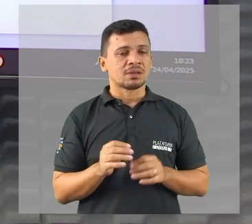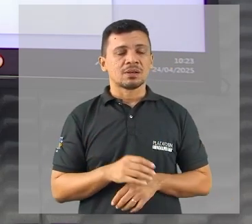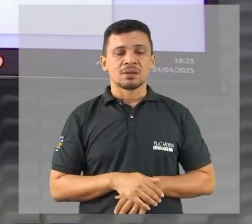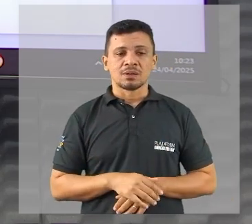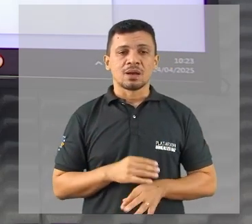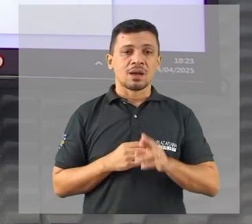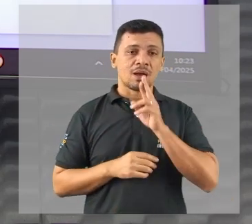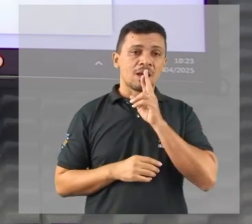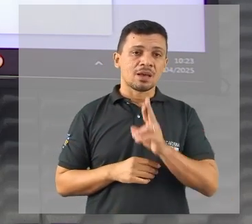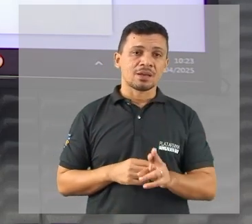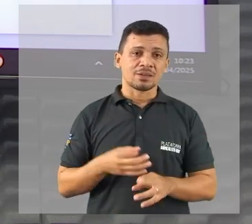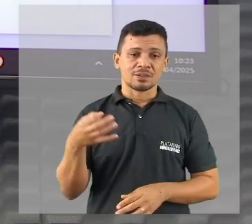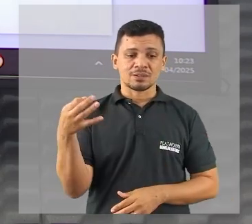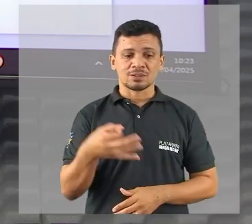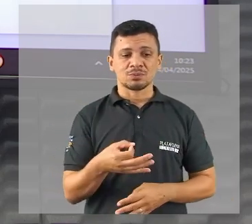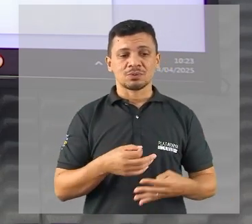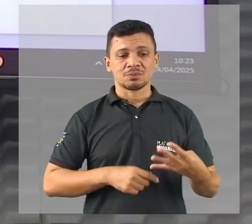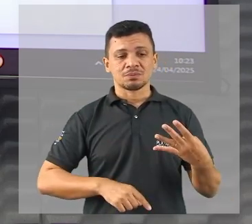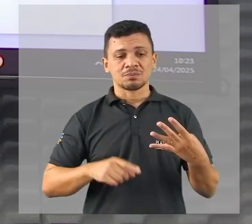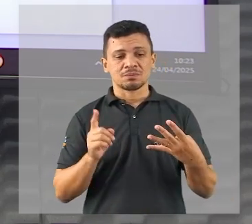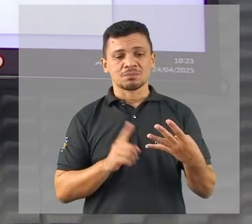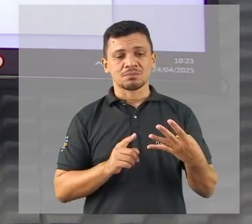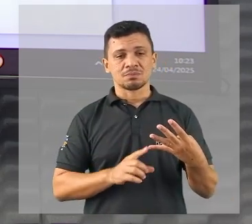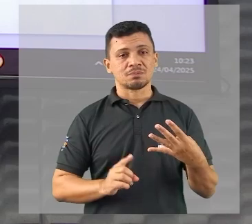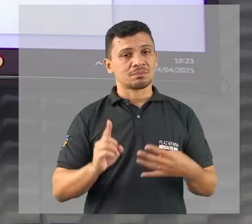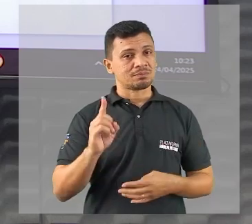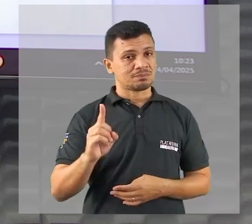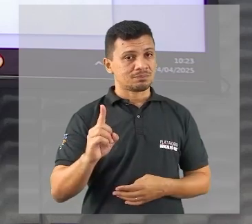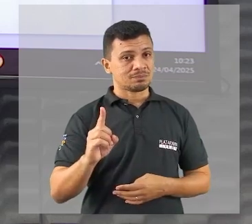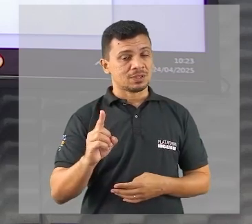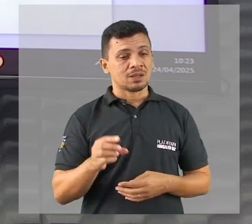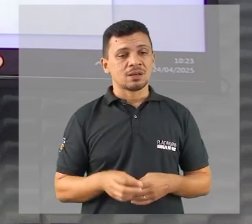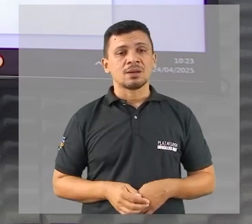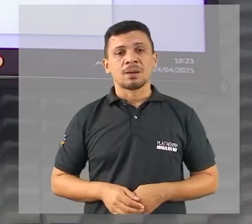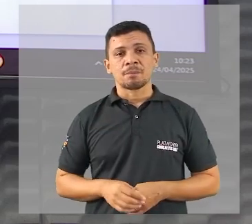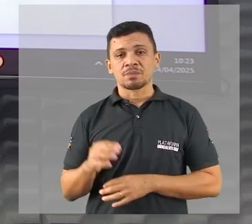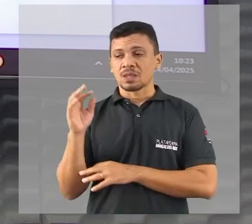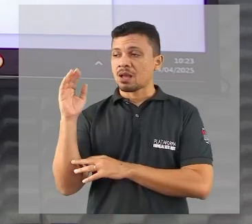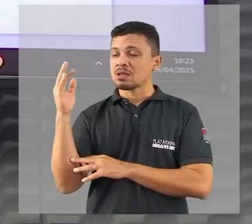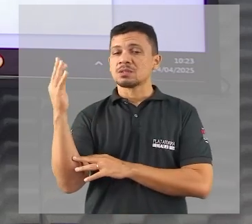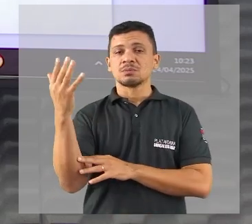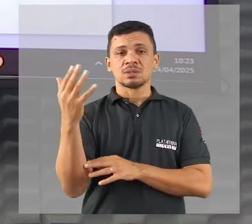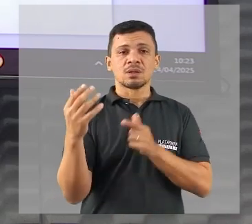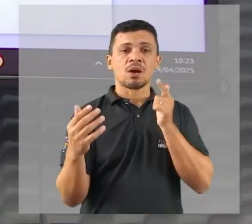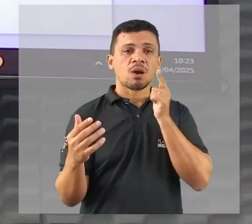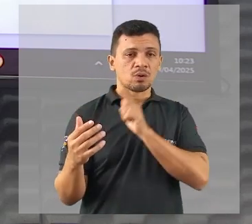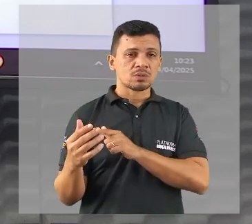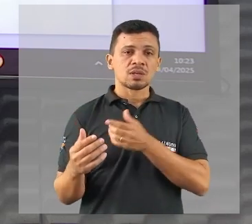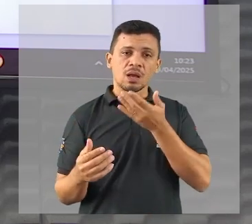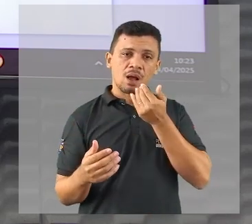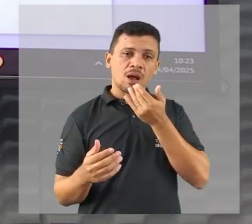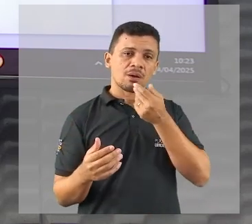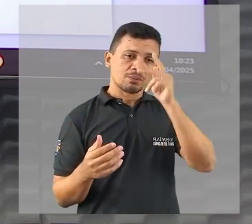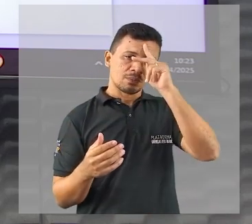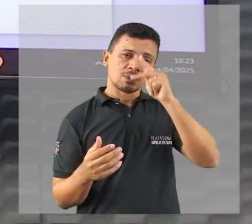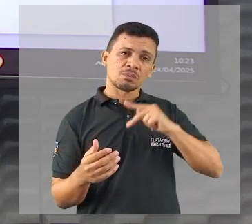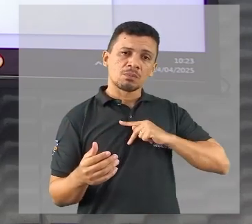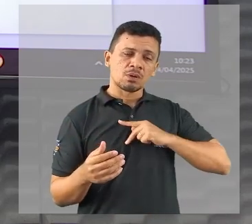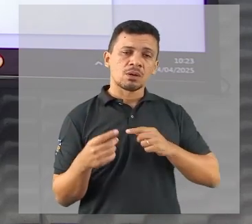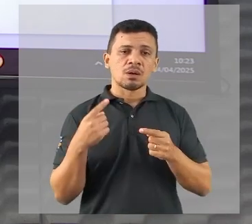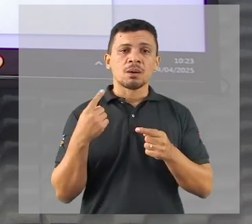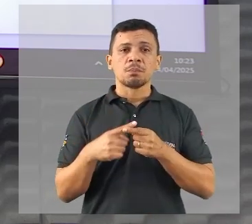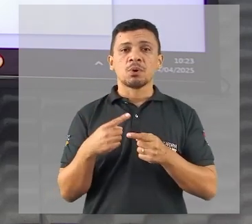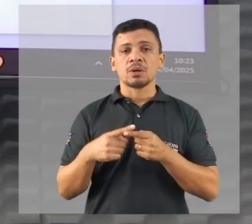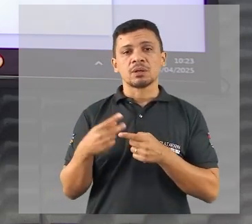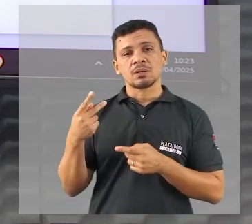caso, a resposta certa é a nossa letra D, né? Já falando, as plantas, elas conseguem obter o seu próprio alimento porque elas possuem em